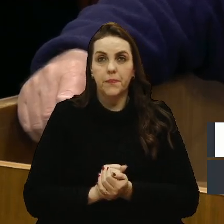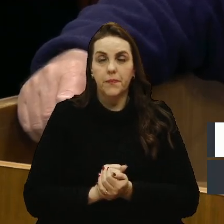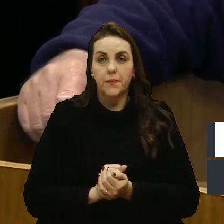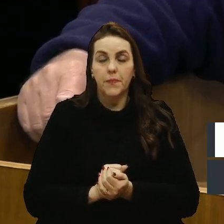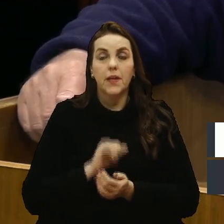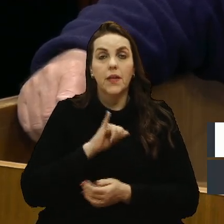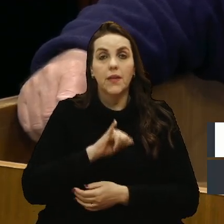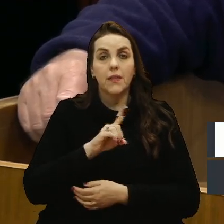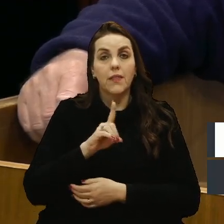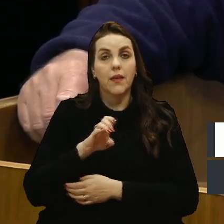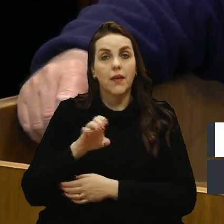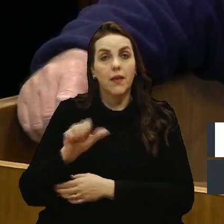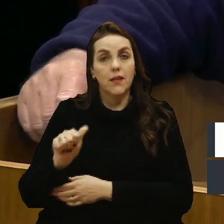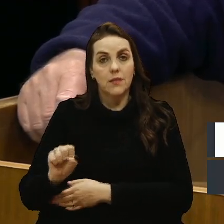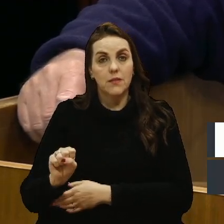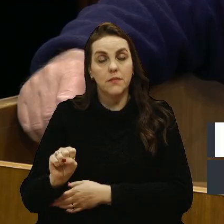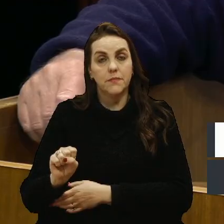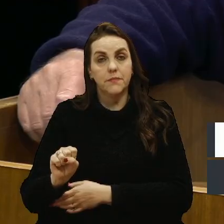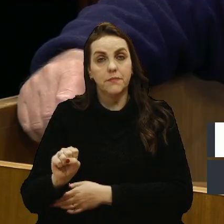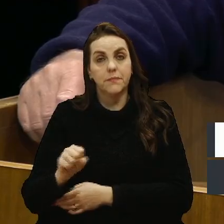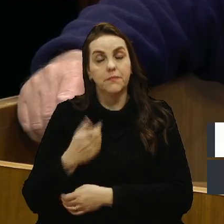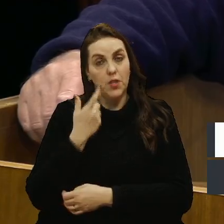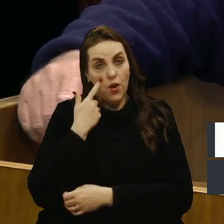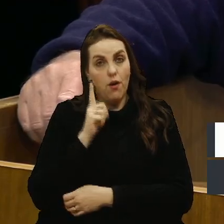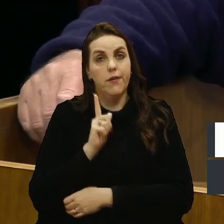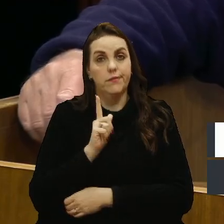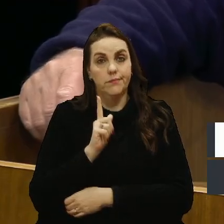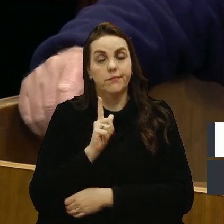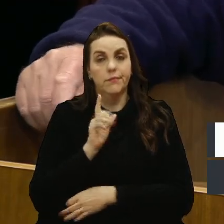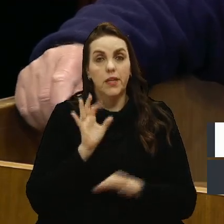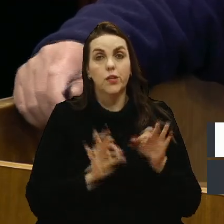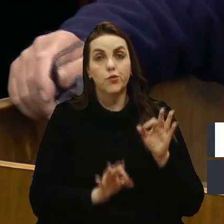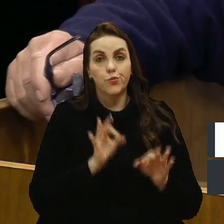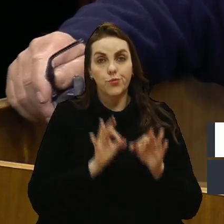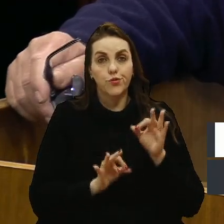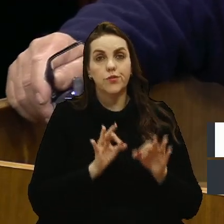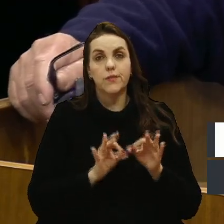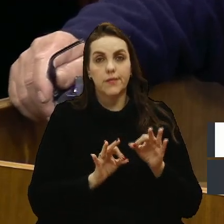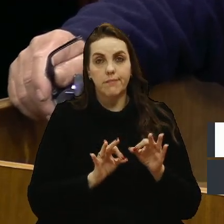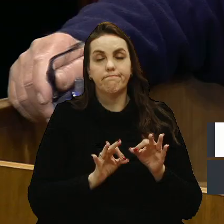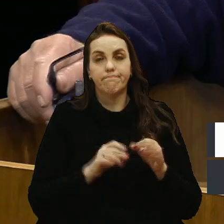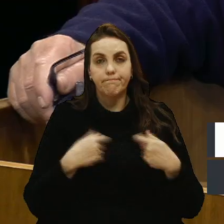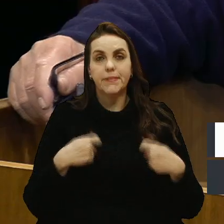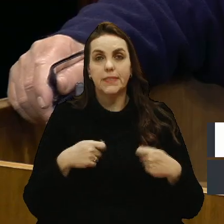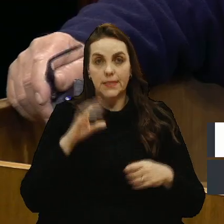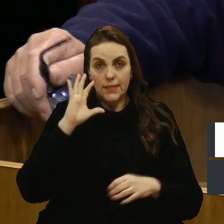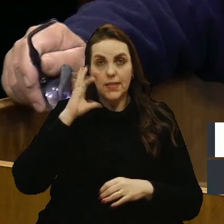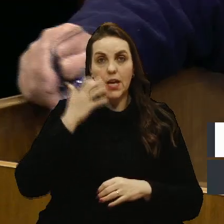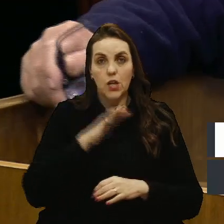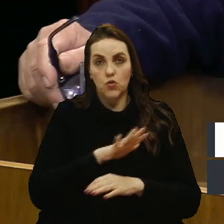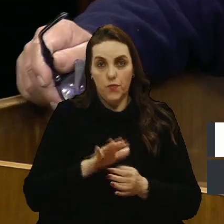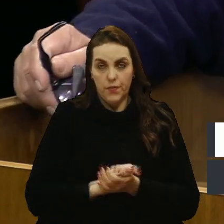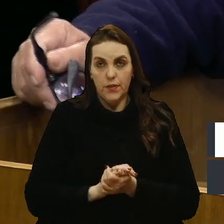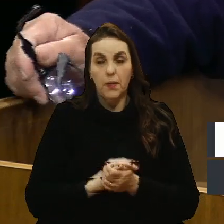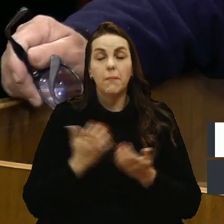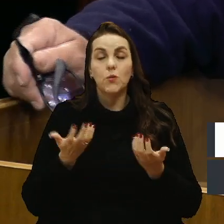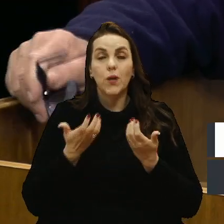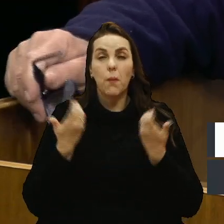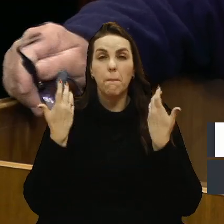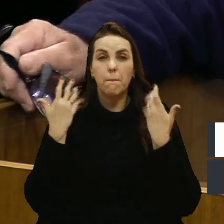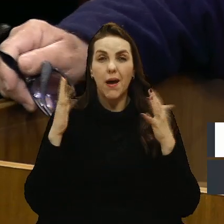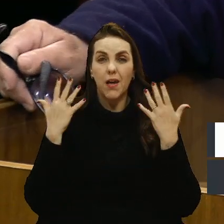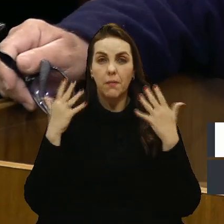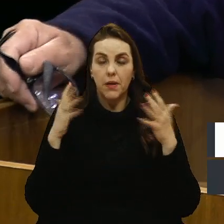do IDEAS, e olha, essa questão jurídica precisa ser resolvida. Mas eu quero parabenizar